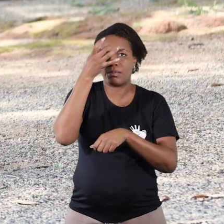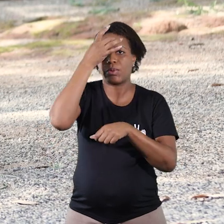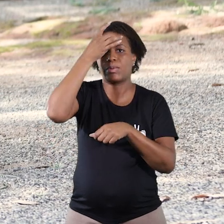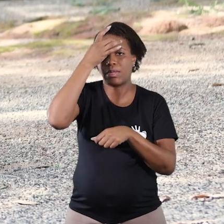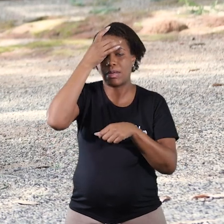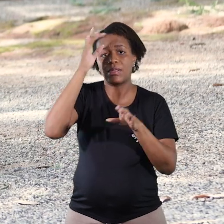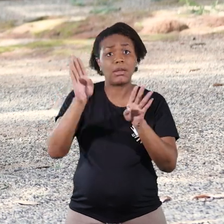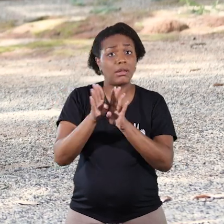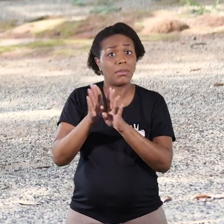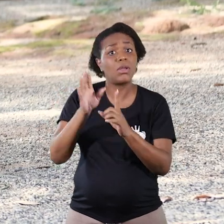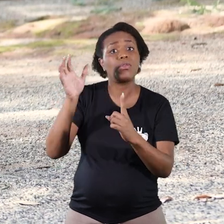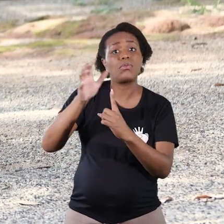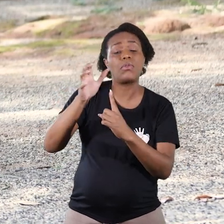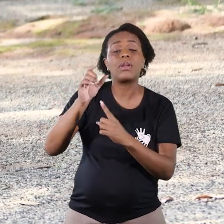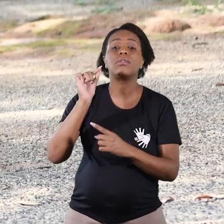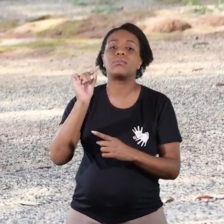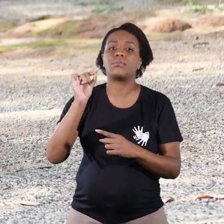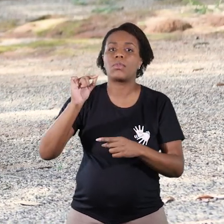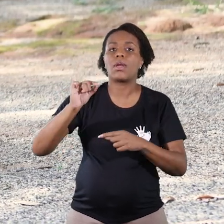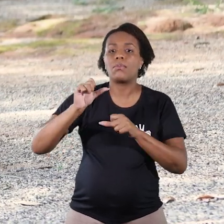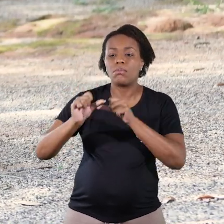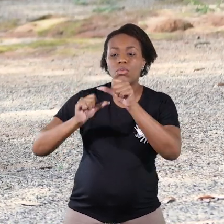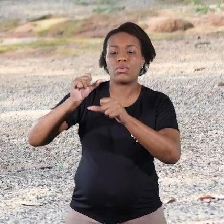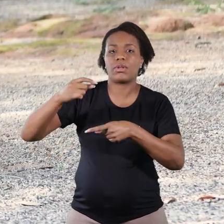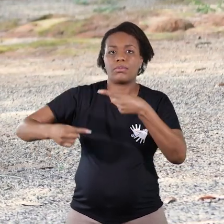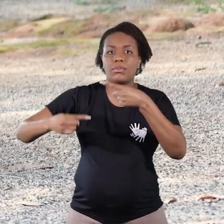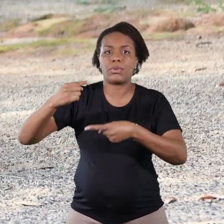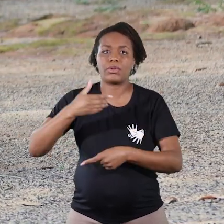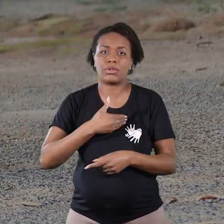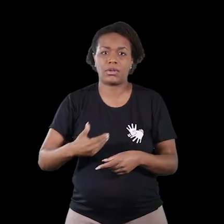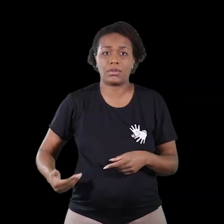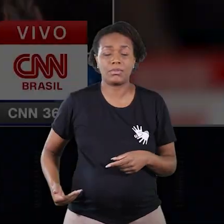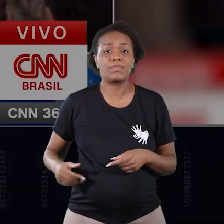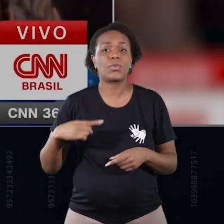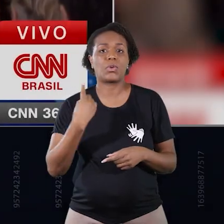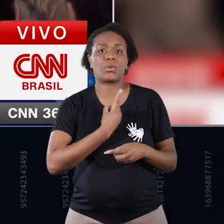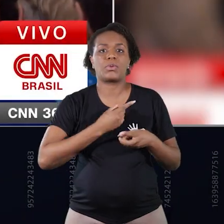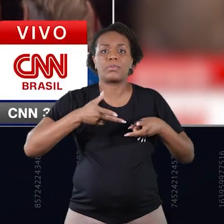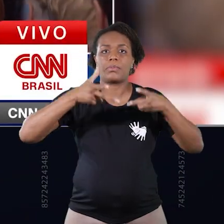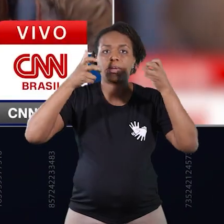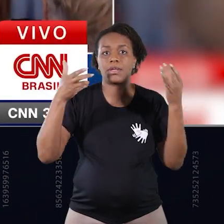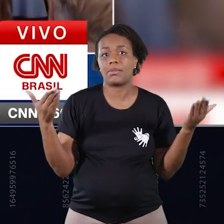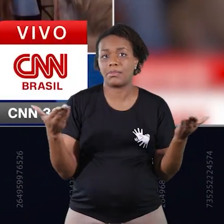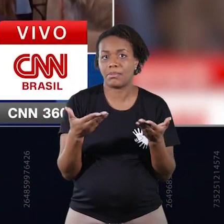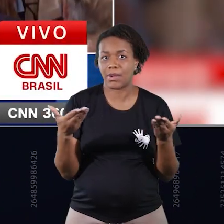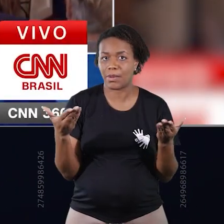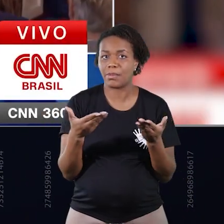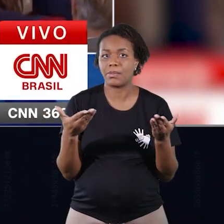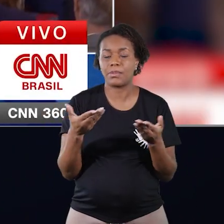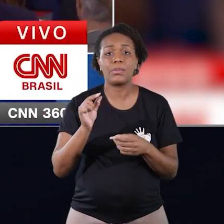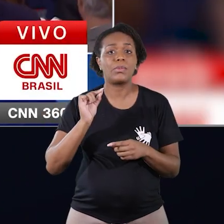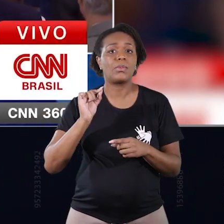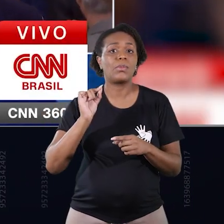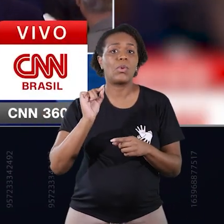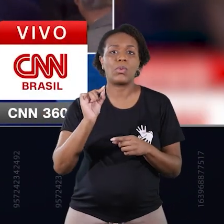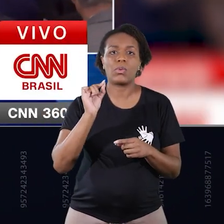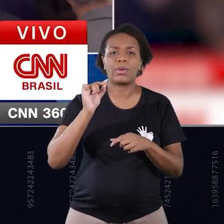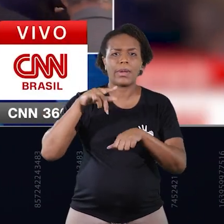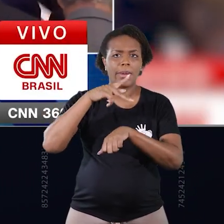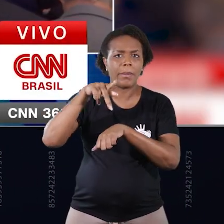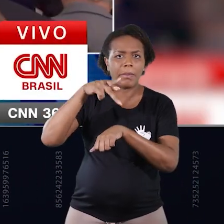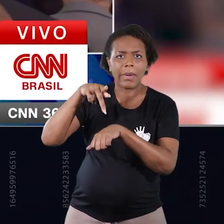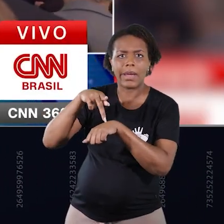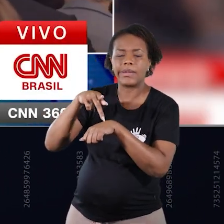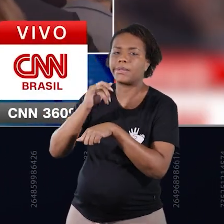mudar a consciência, não vai ter pressão para mudar as políticas públicas. Você vê isso claramente no mundo de hoje,